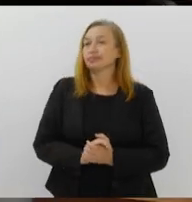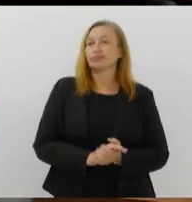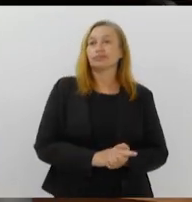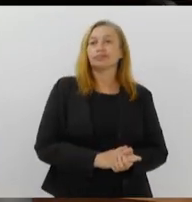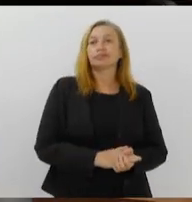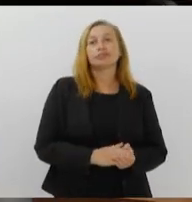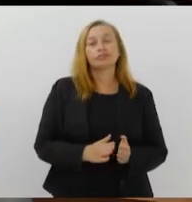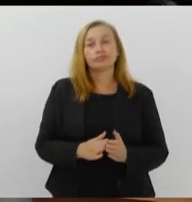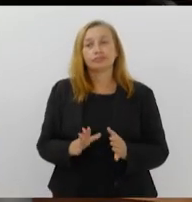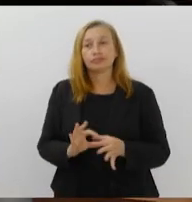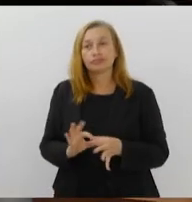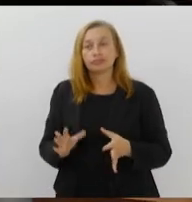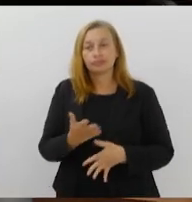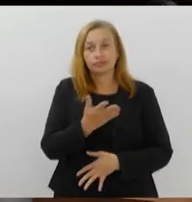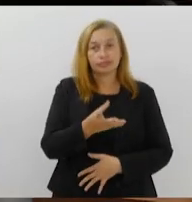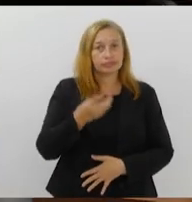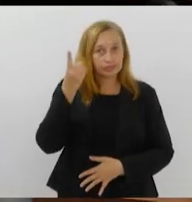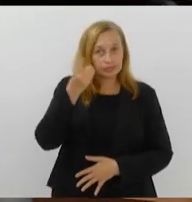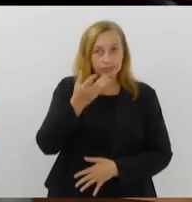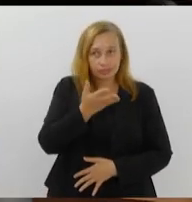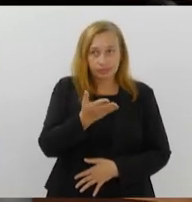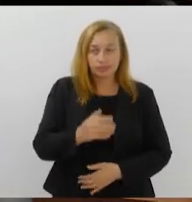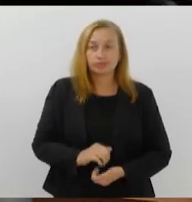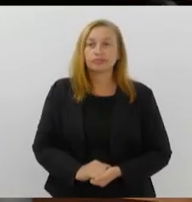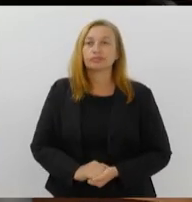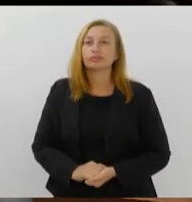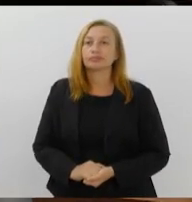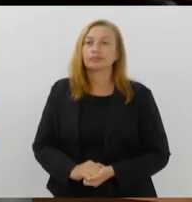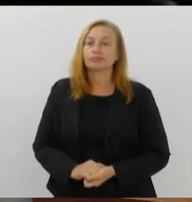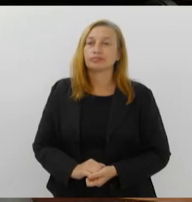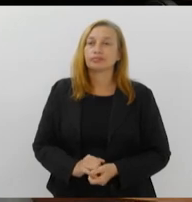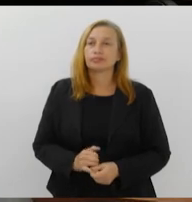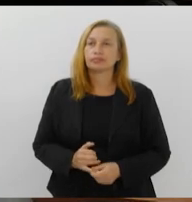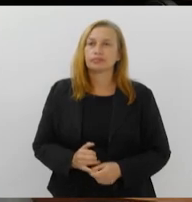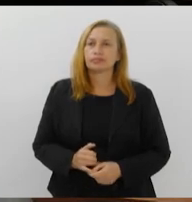Está aberto, deputado, a tribuna está aberta.